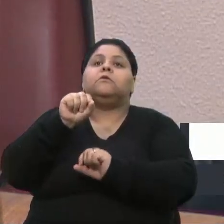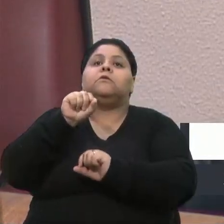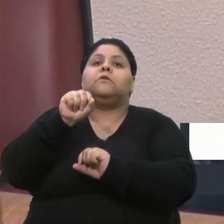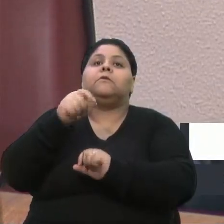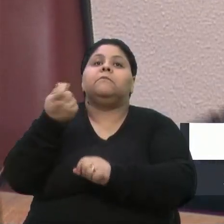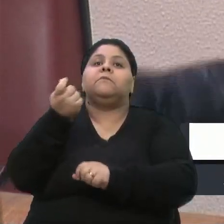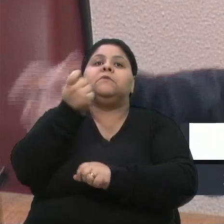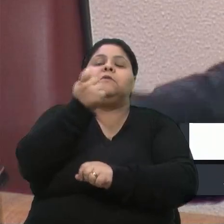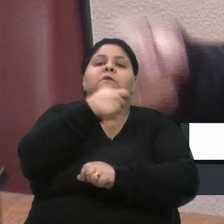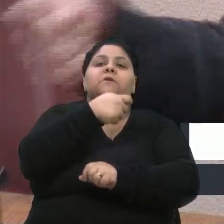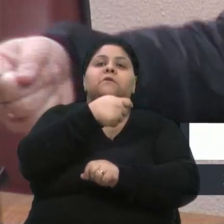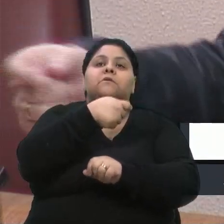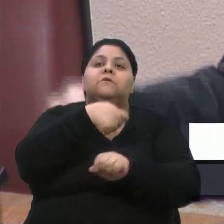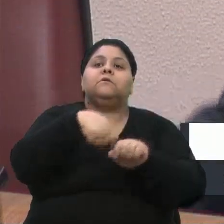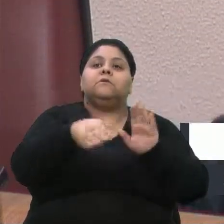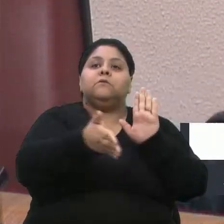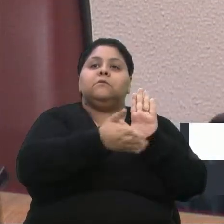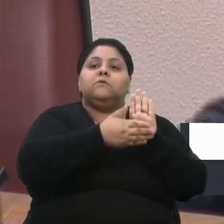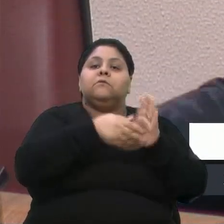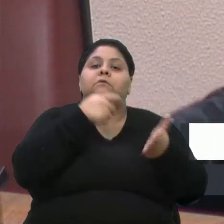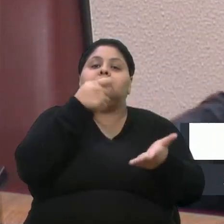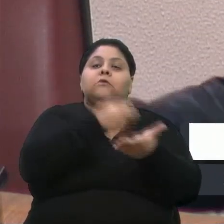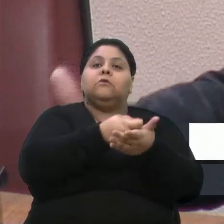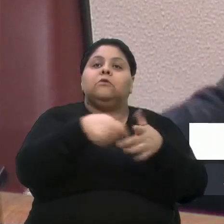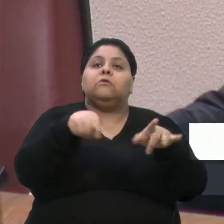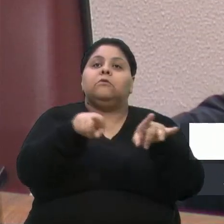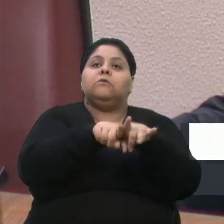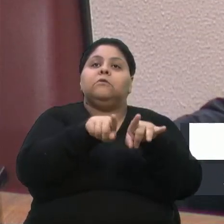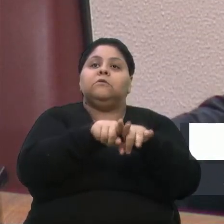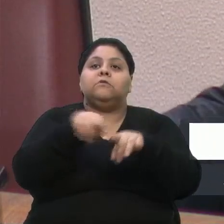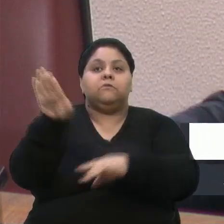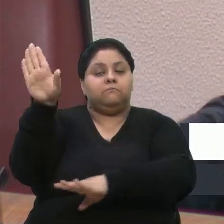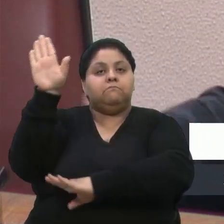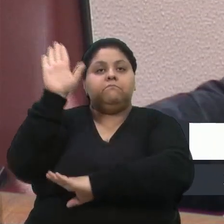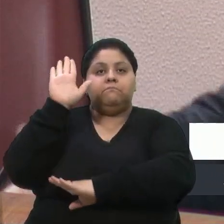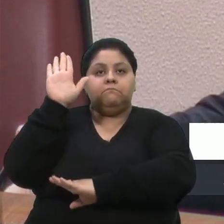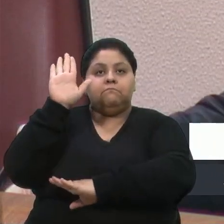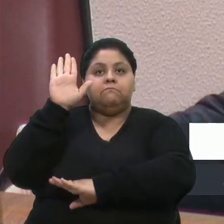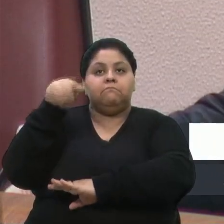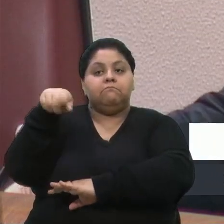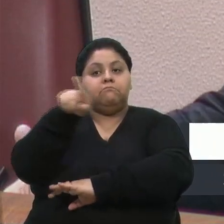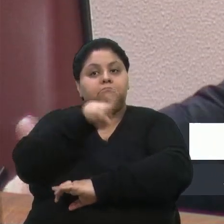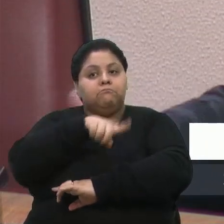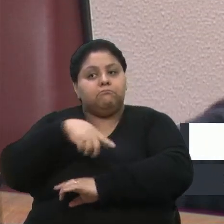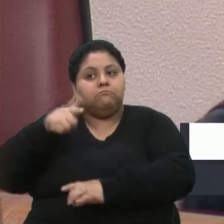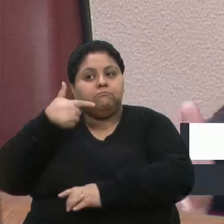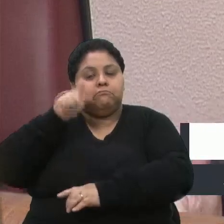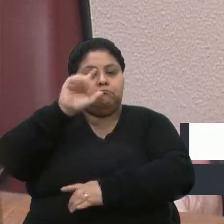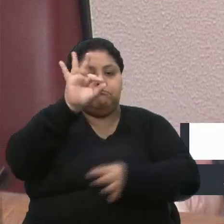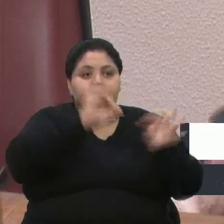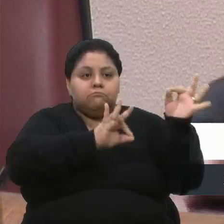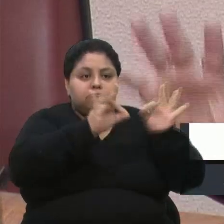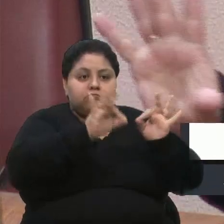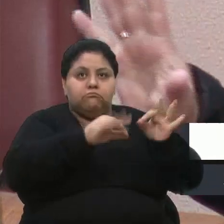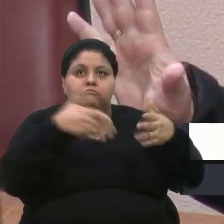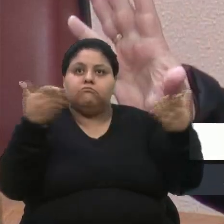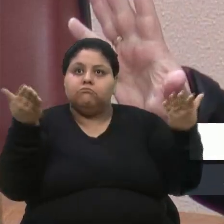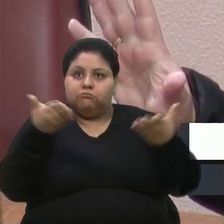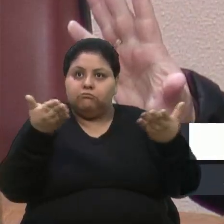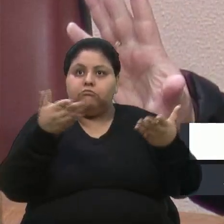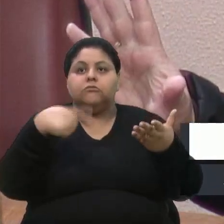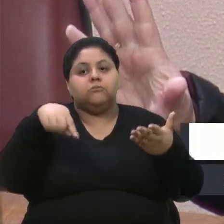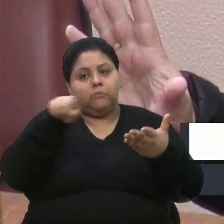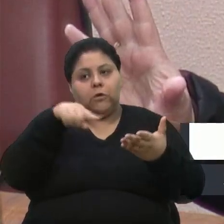indenizado. Porque se tivessem cumprido com o que nós conseguimos agilizar, já estaria, né, acredito eu, com